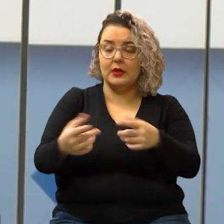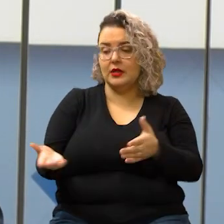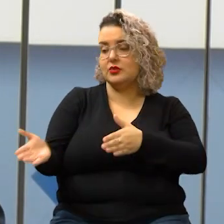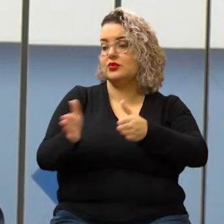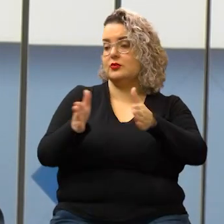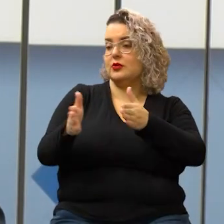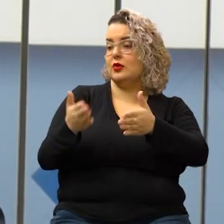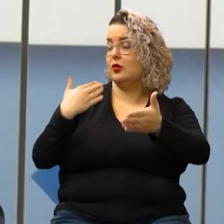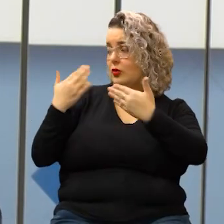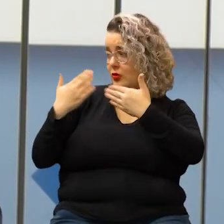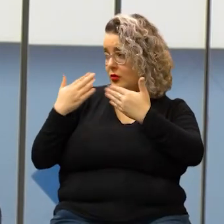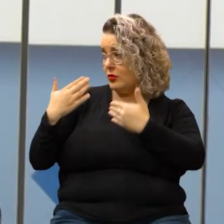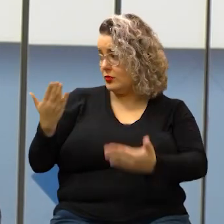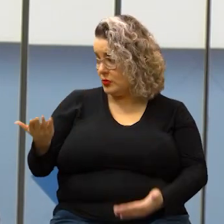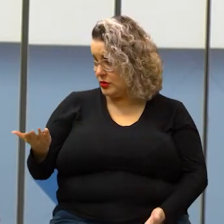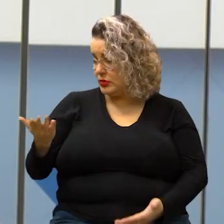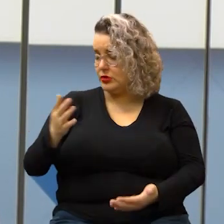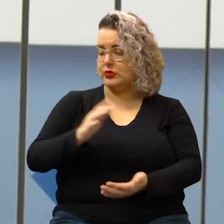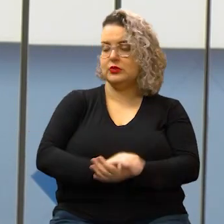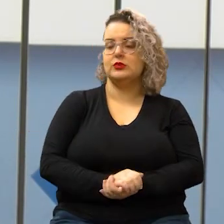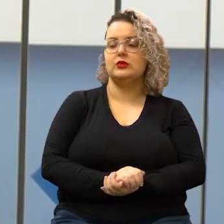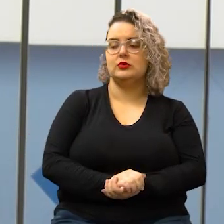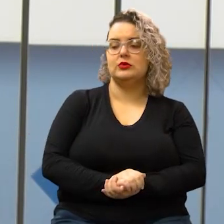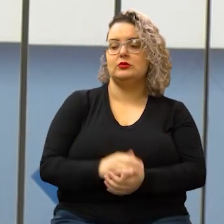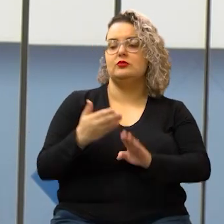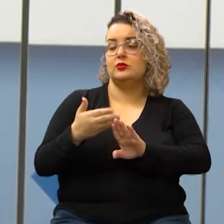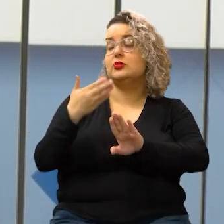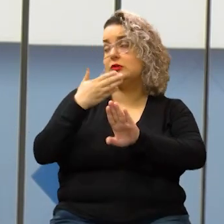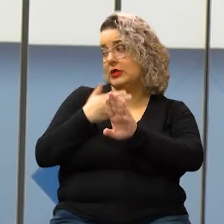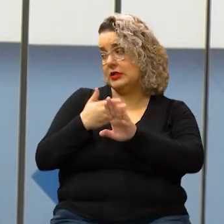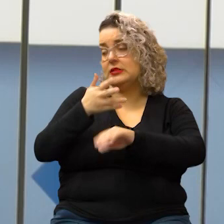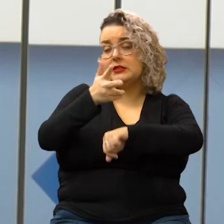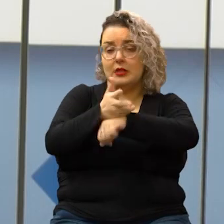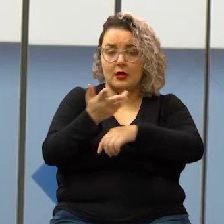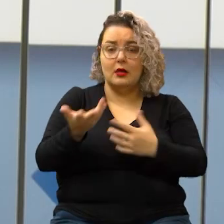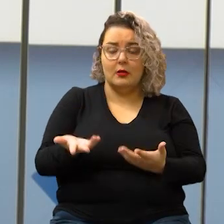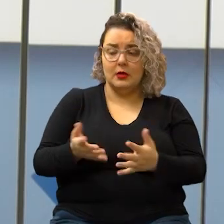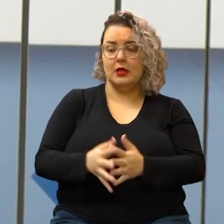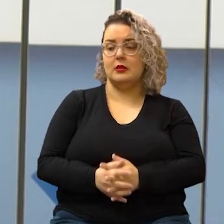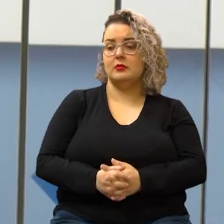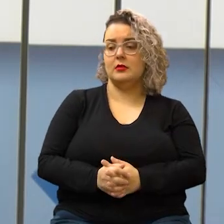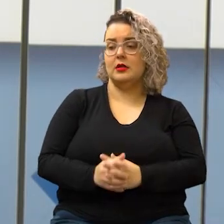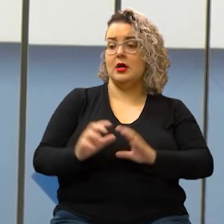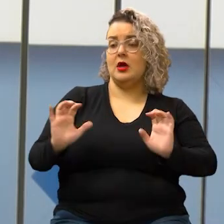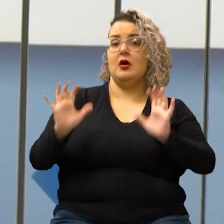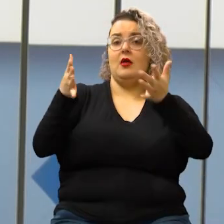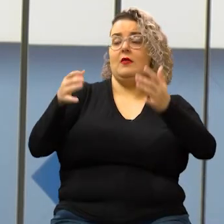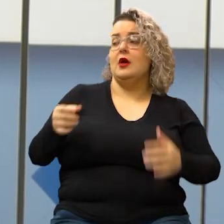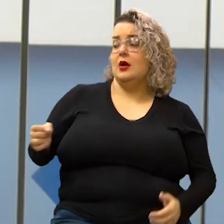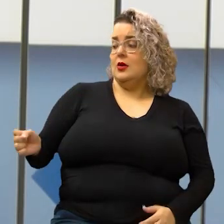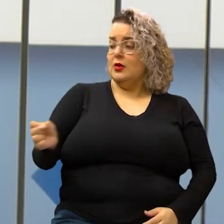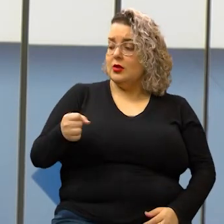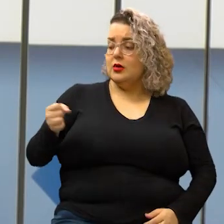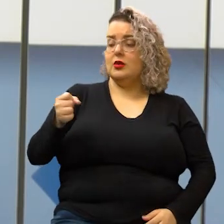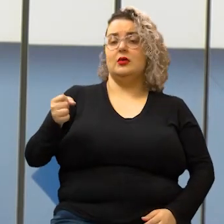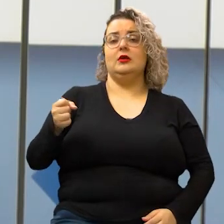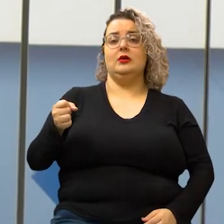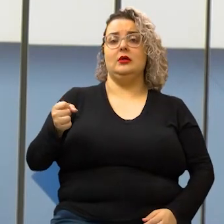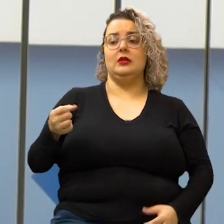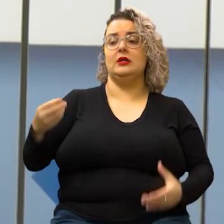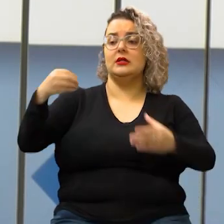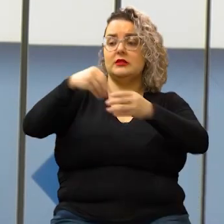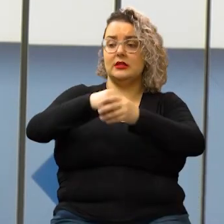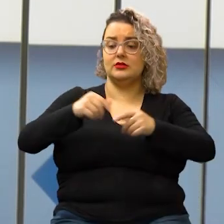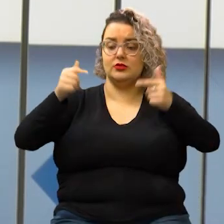até conversávamos aqui nos bastidores, que era a festa da cerveja, quando foi realizada dentro de um espaço